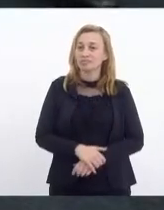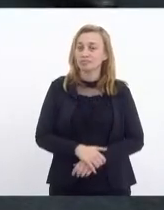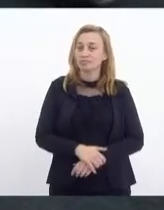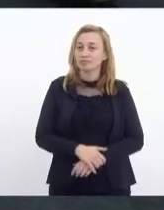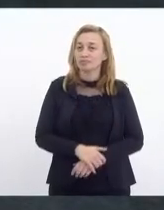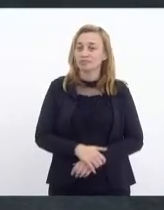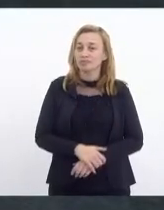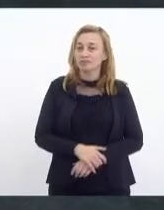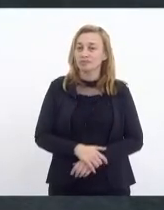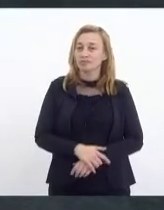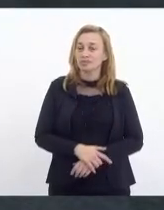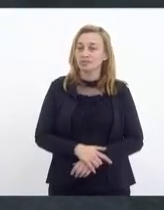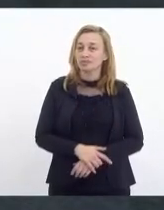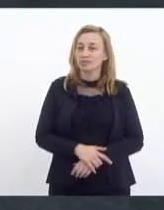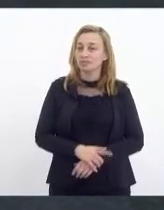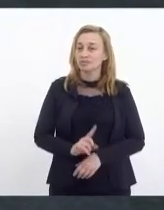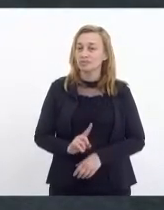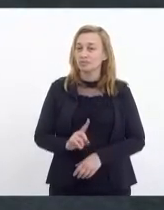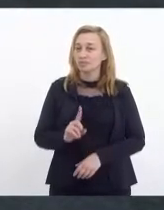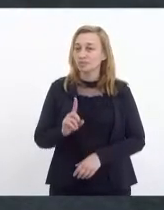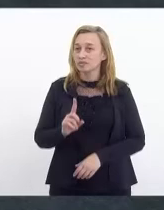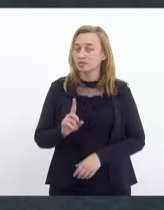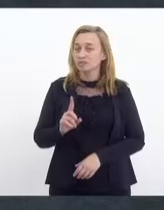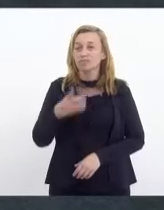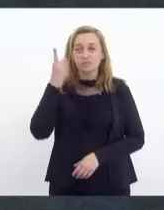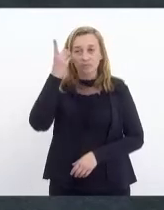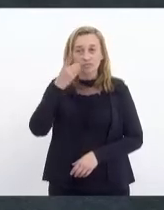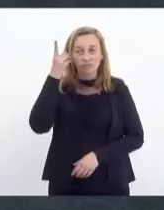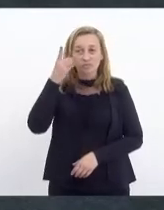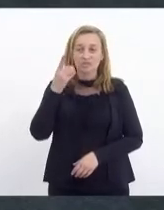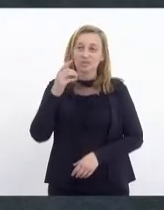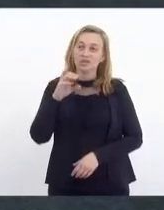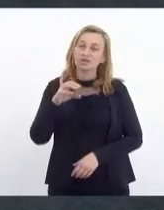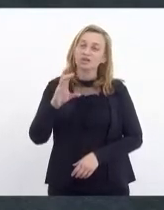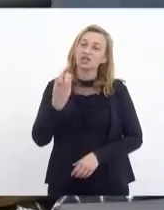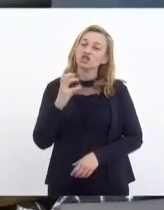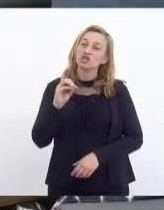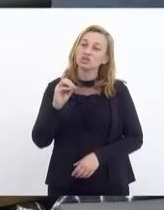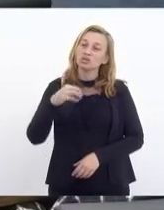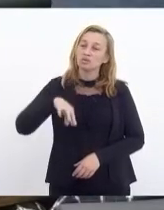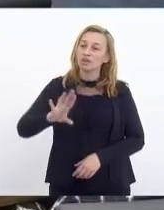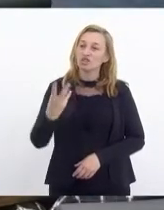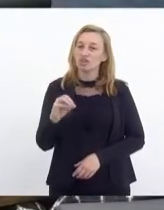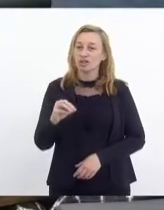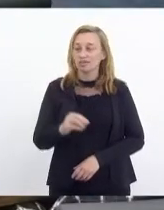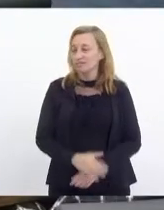douto constitucionalista, deputado Chico Machado.